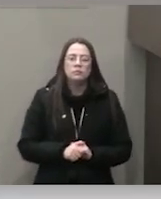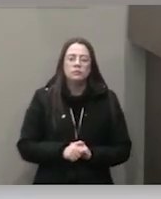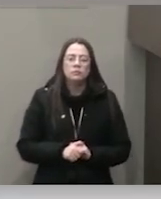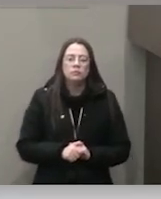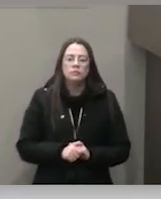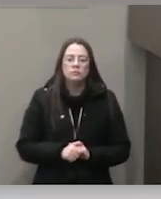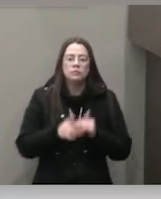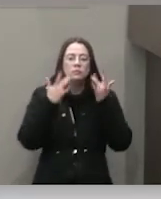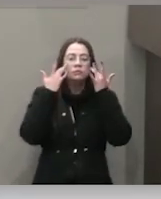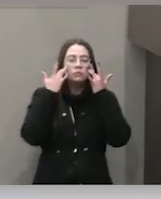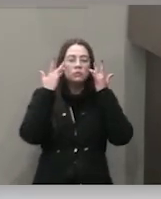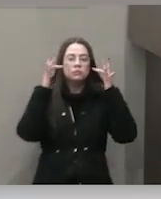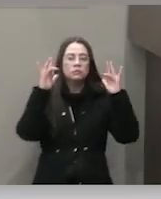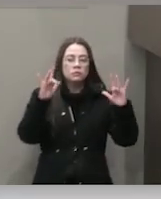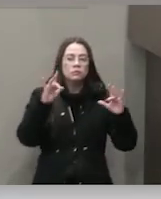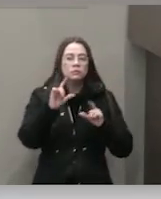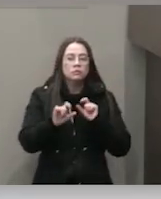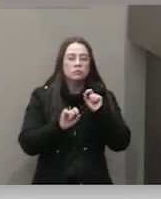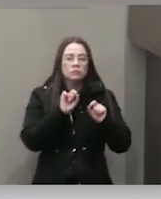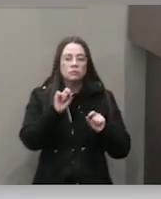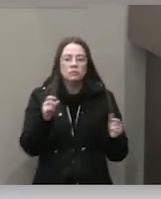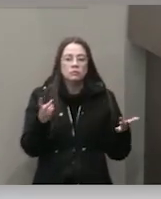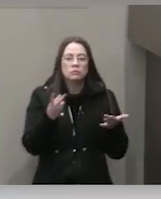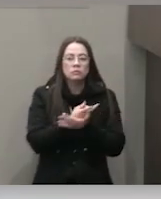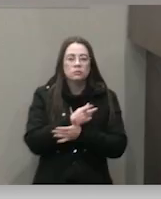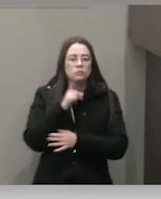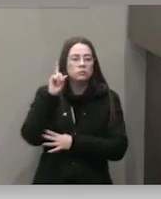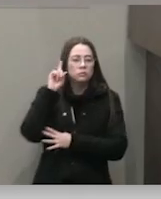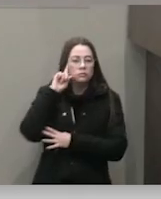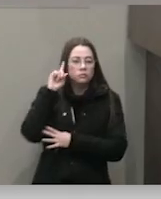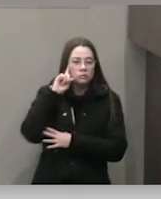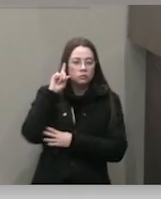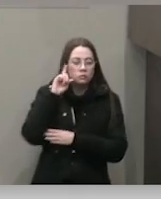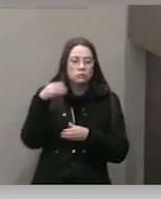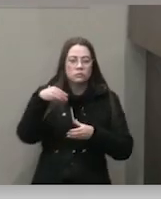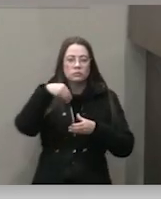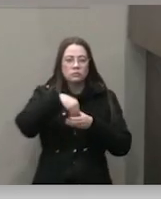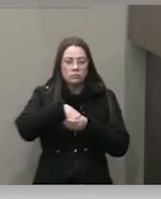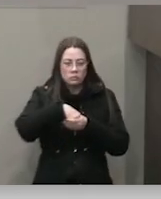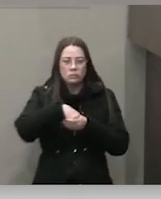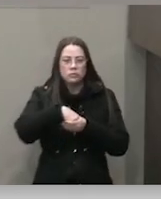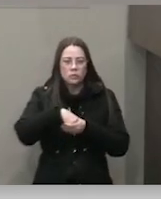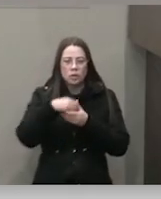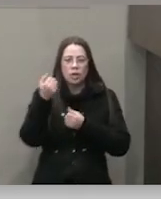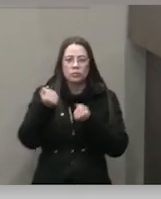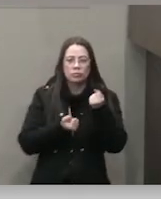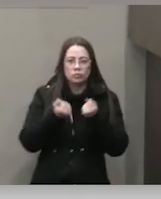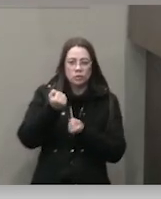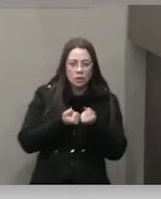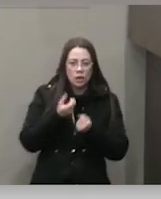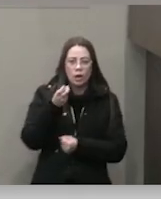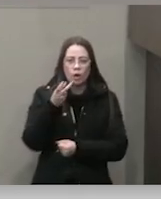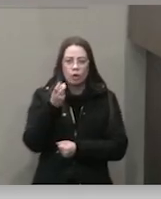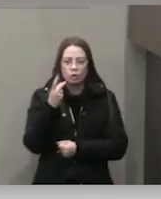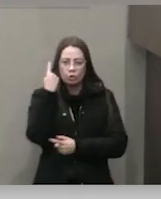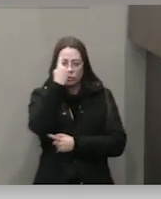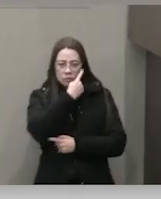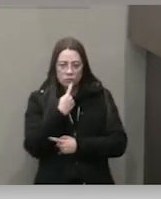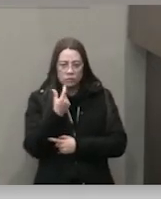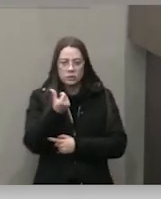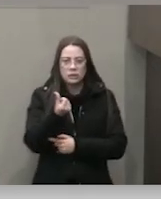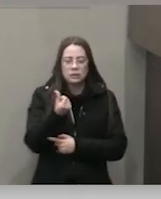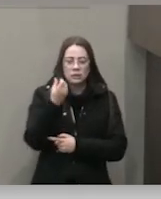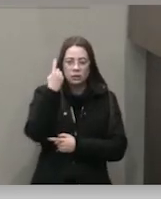e não sabem o que se passa todo dia dentro de uma viatura, 12 horas, 6 horas.